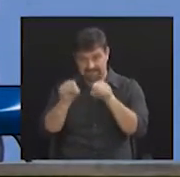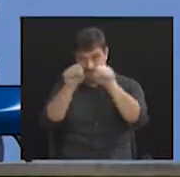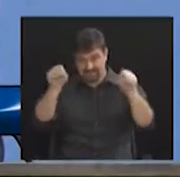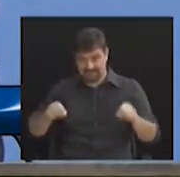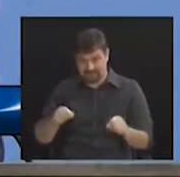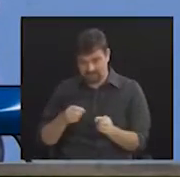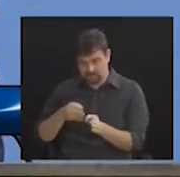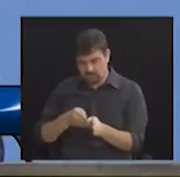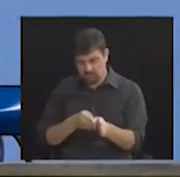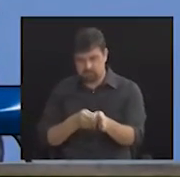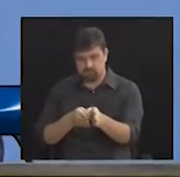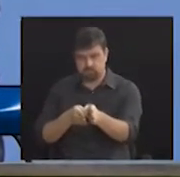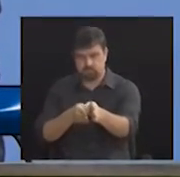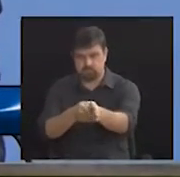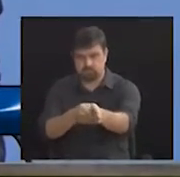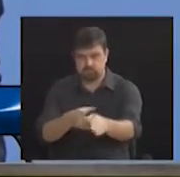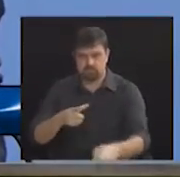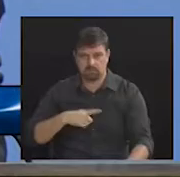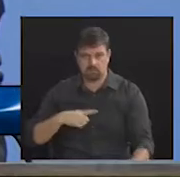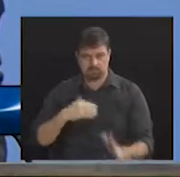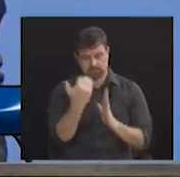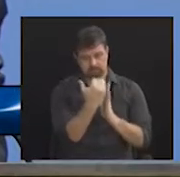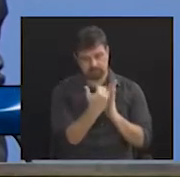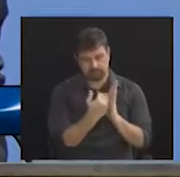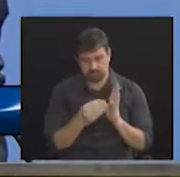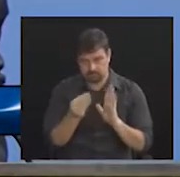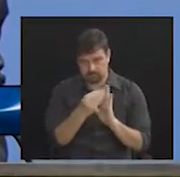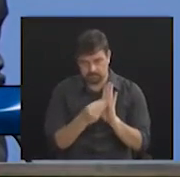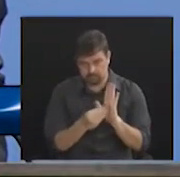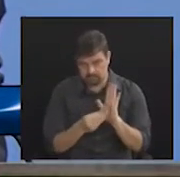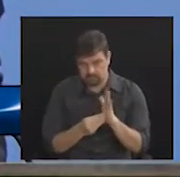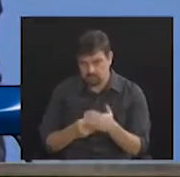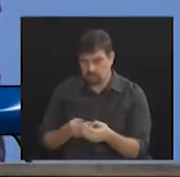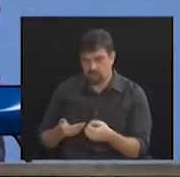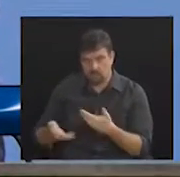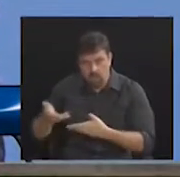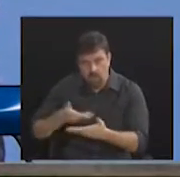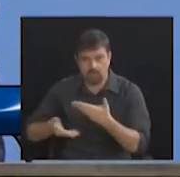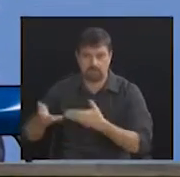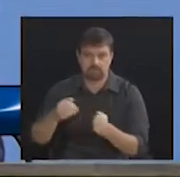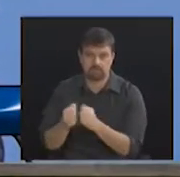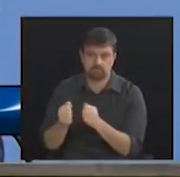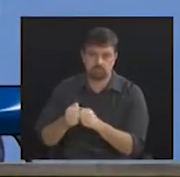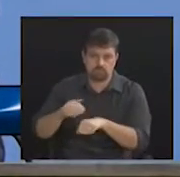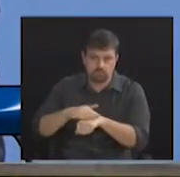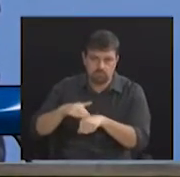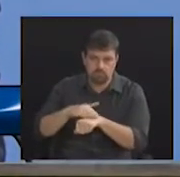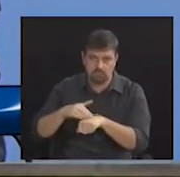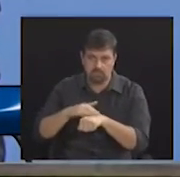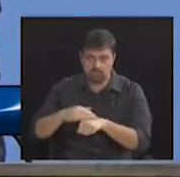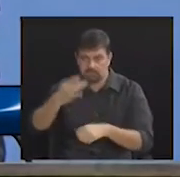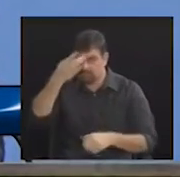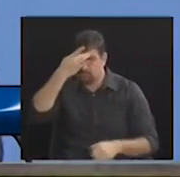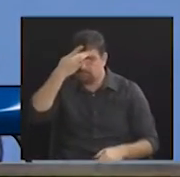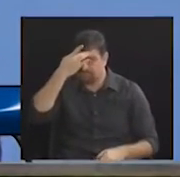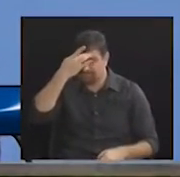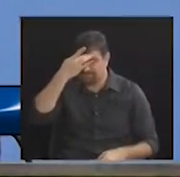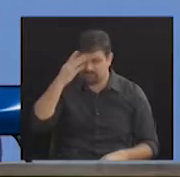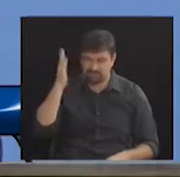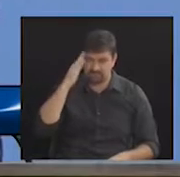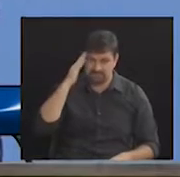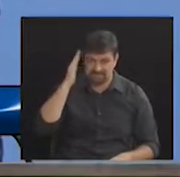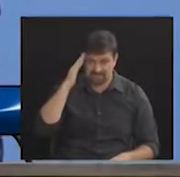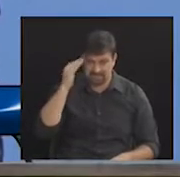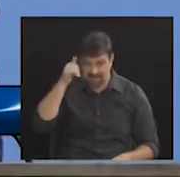forma integrada com os demais modais, dialogando com o acúmulo do ponto de vista de racionalidade urbanística, que